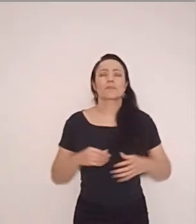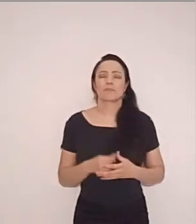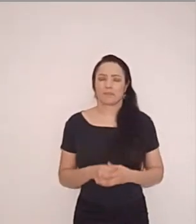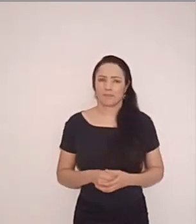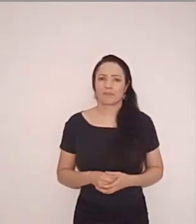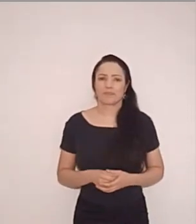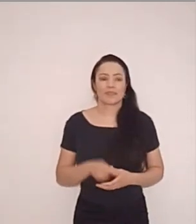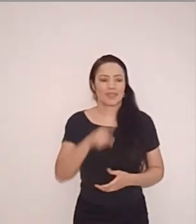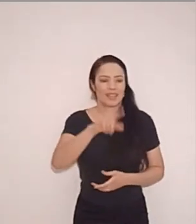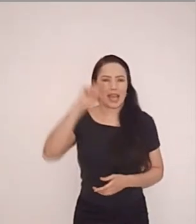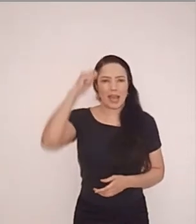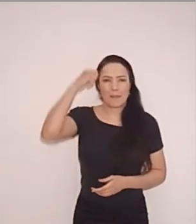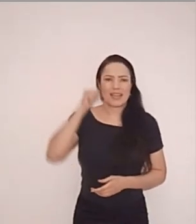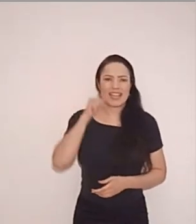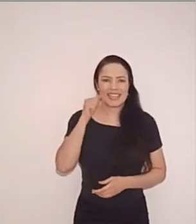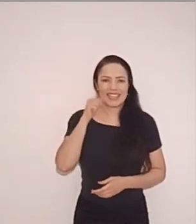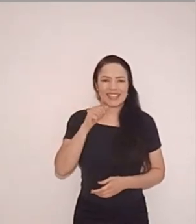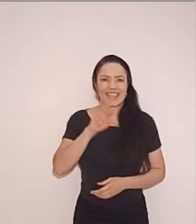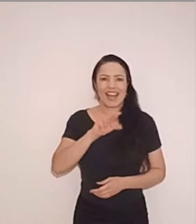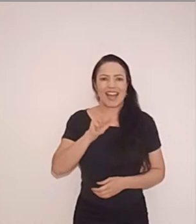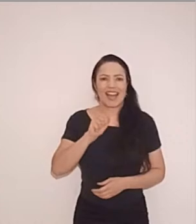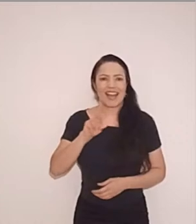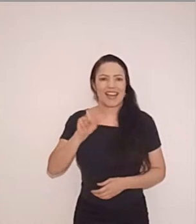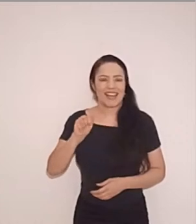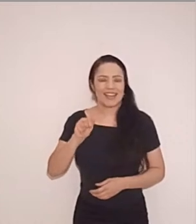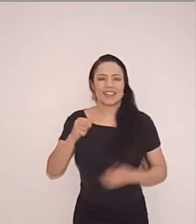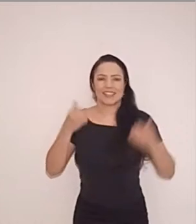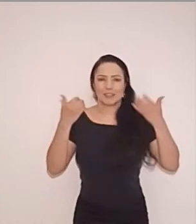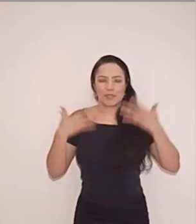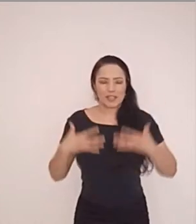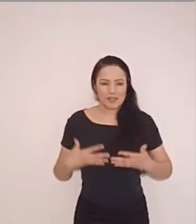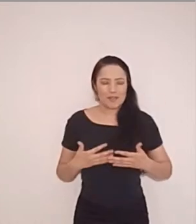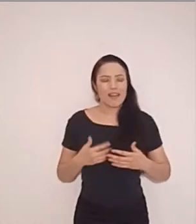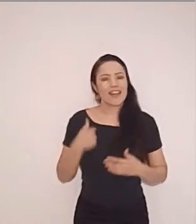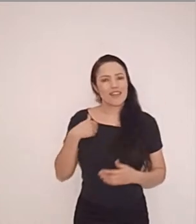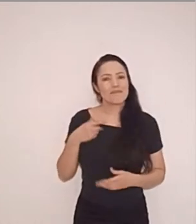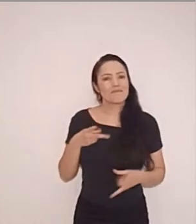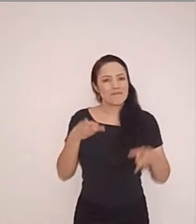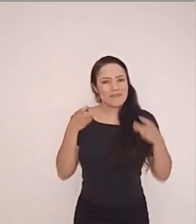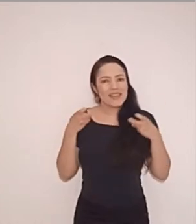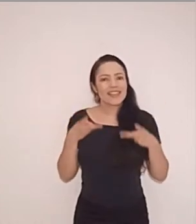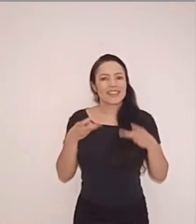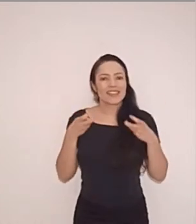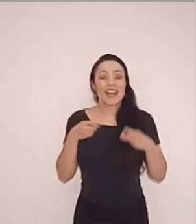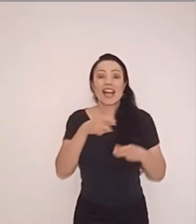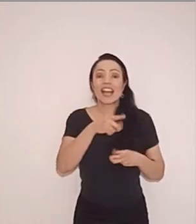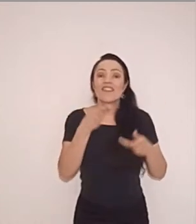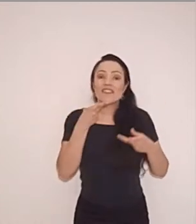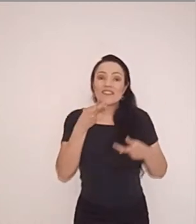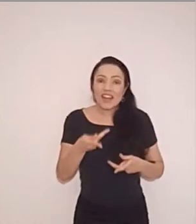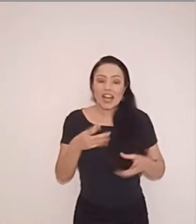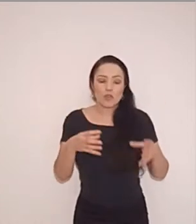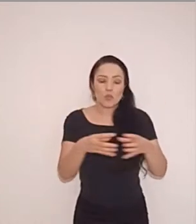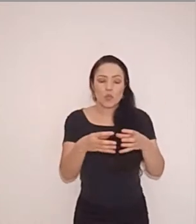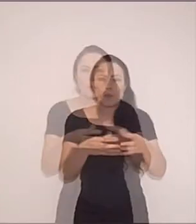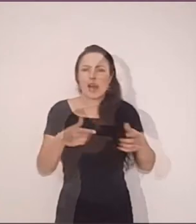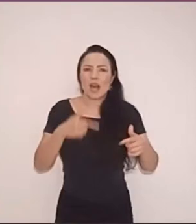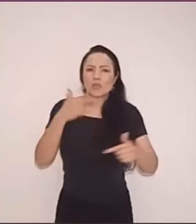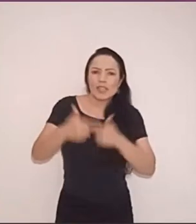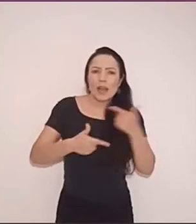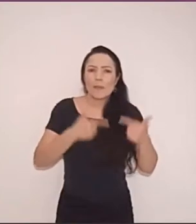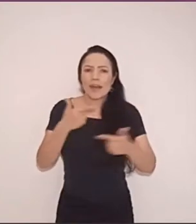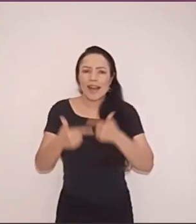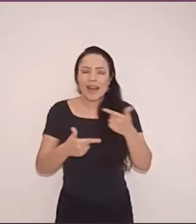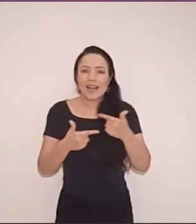na preta escrita Rara e envia essa leitura Pois é ela fala da classe trabalhadora para o